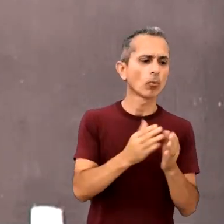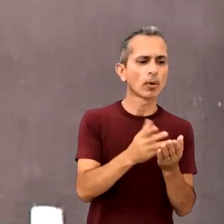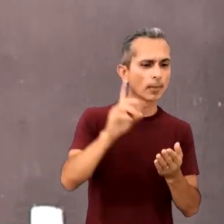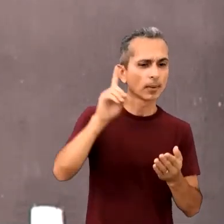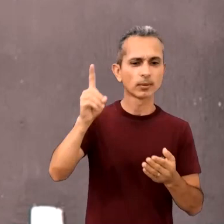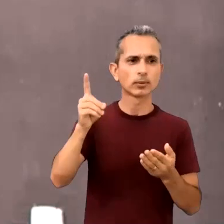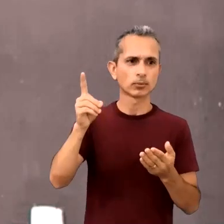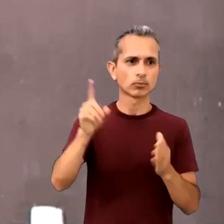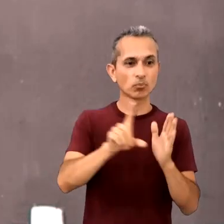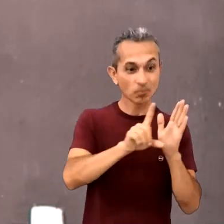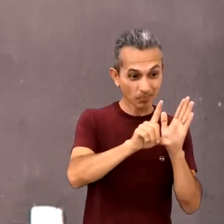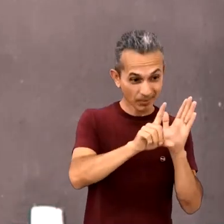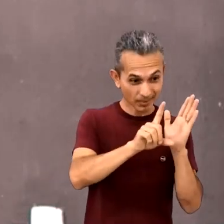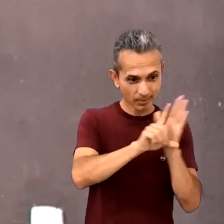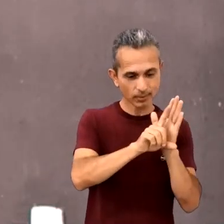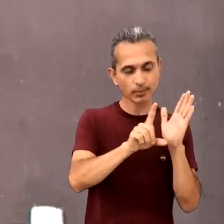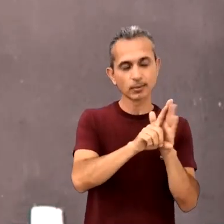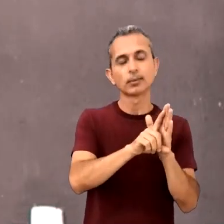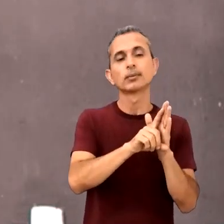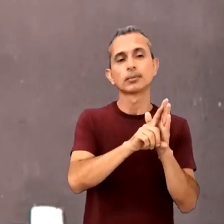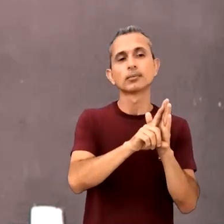palavra e pela lei.